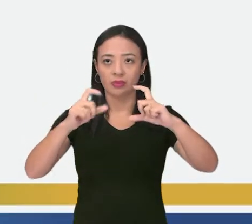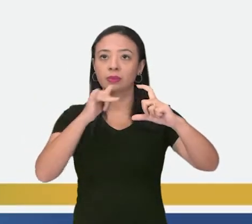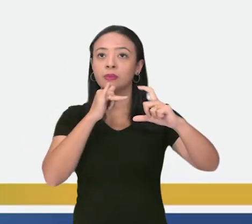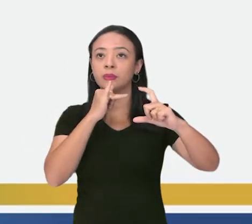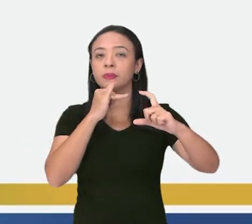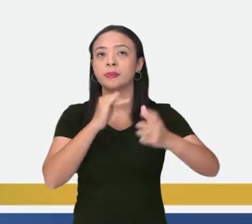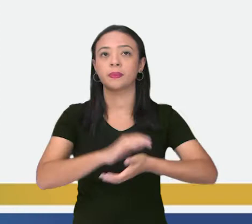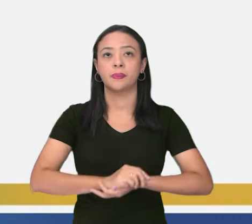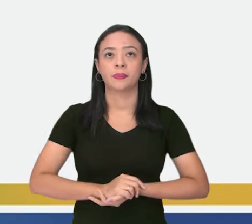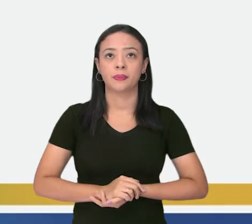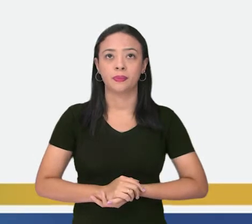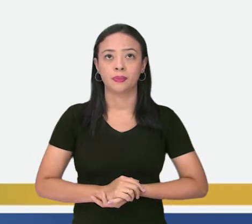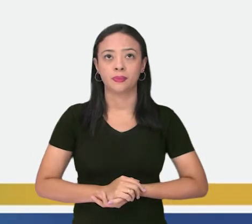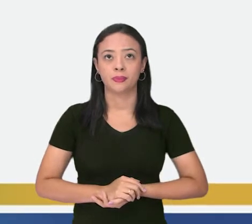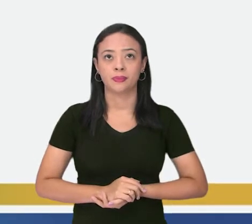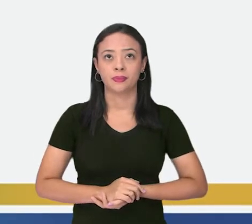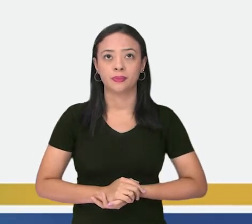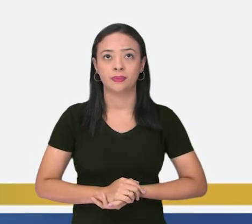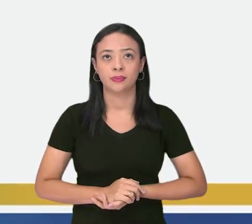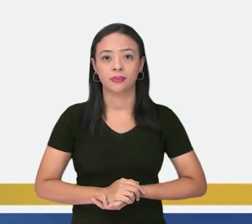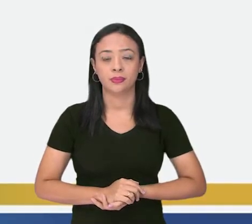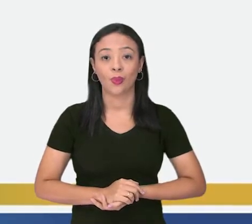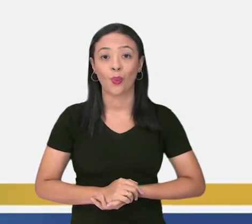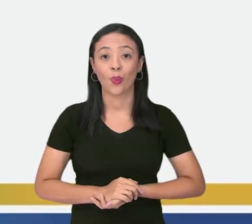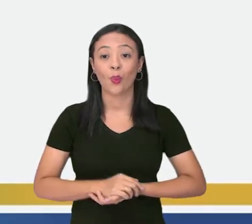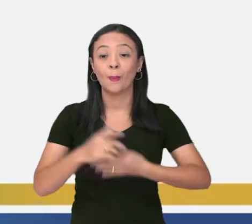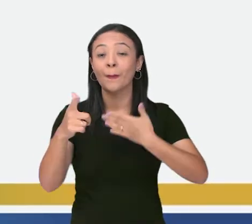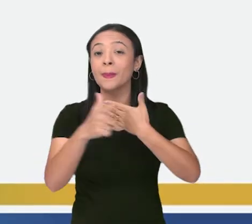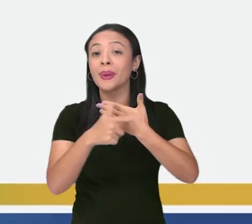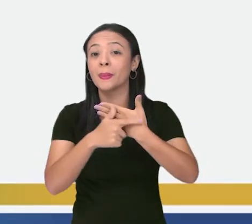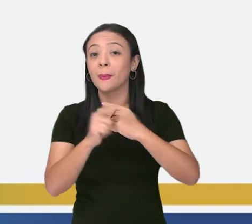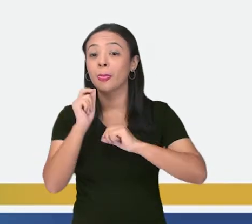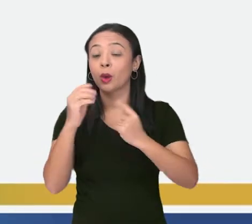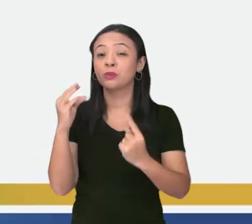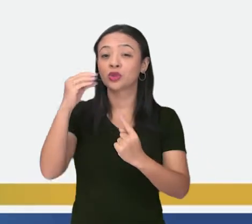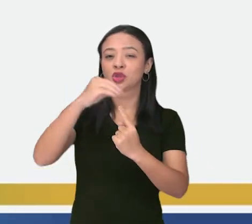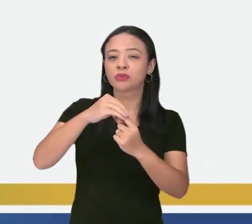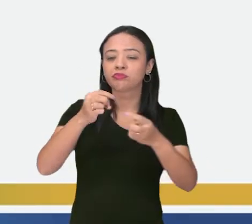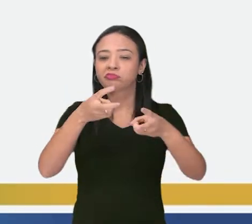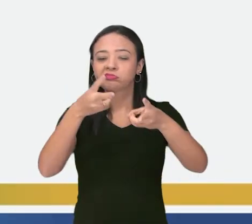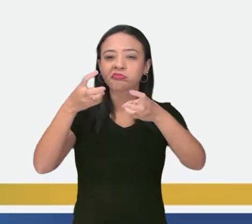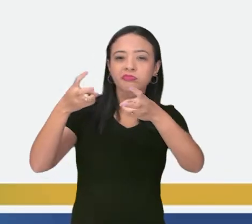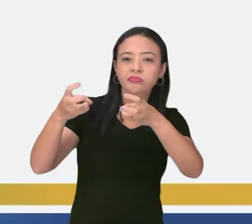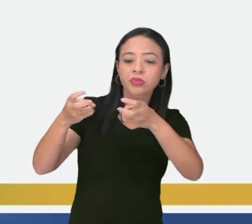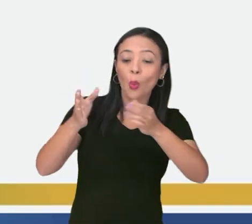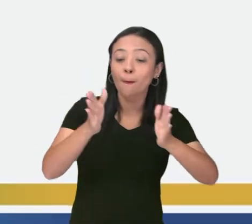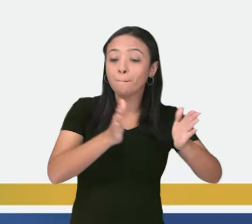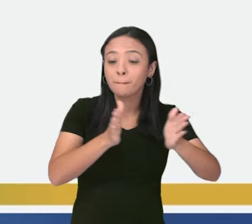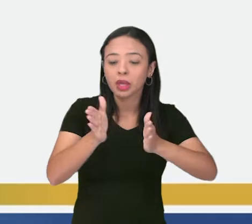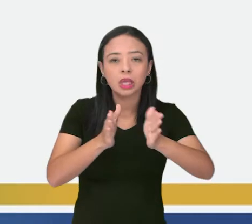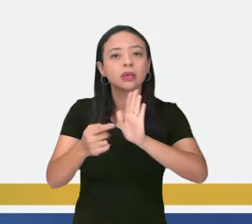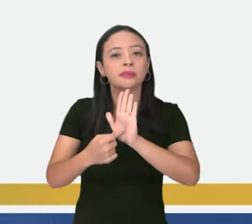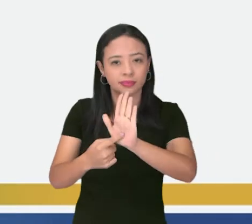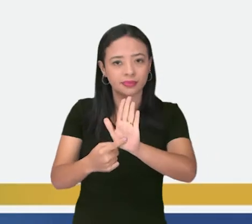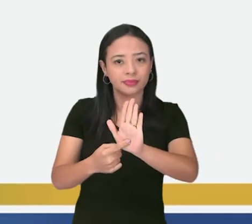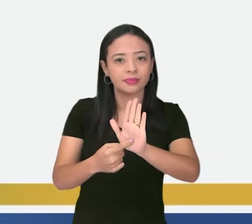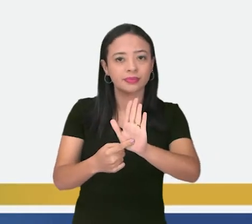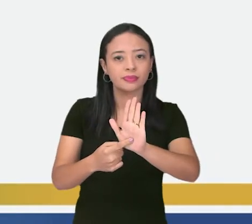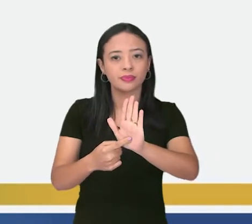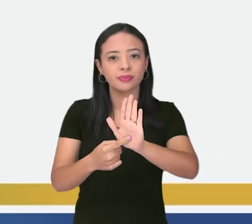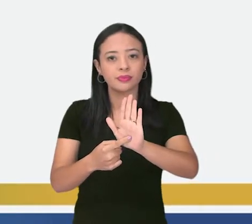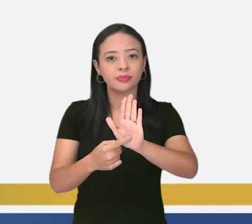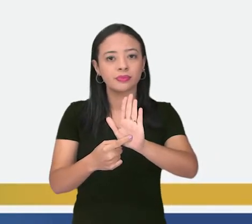Como? O intuito de analisar as projeções no período determinado.